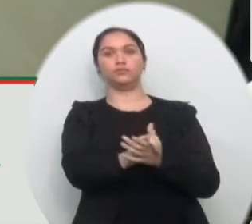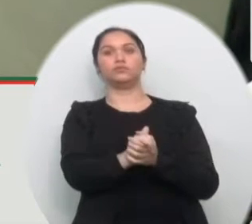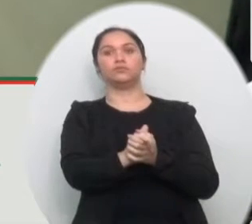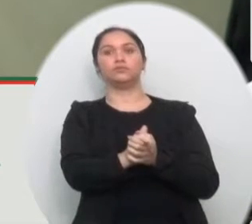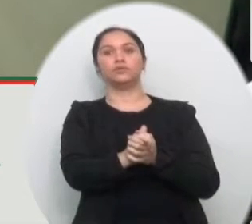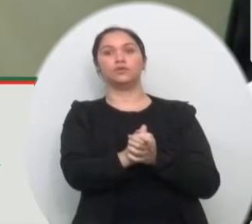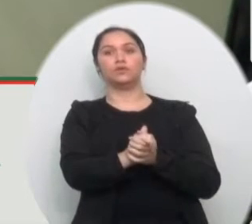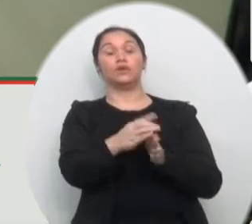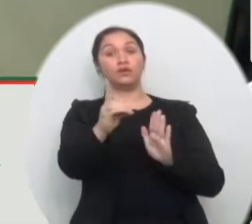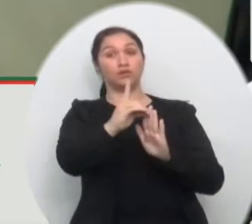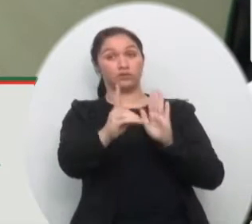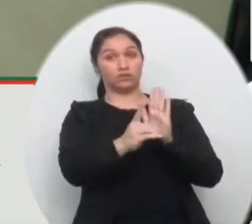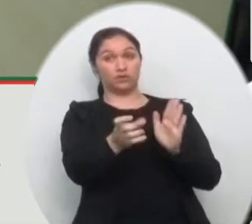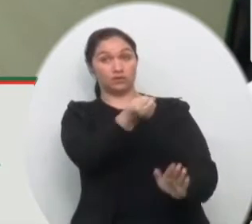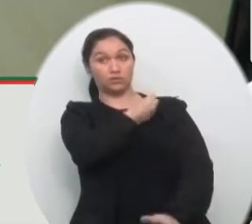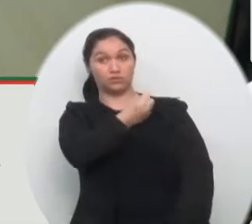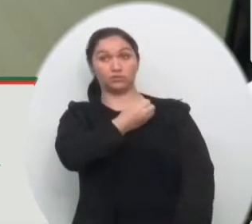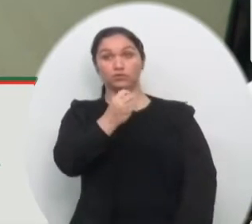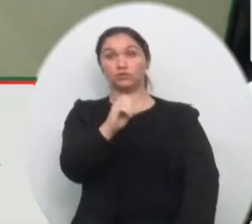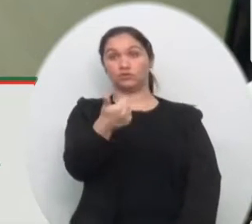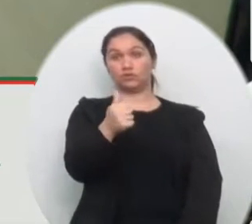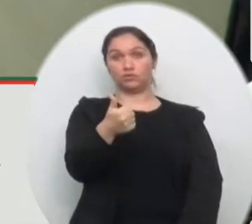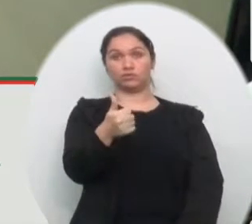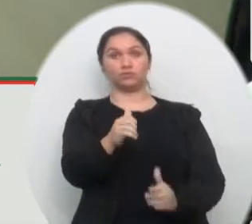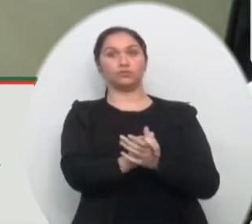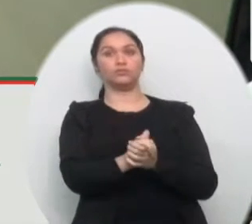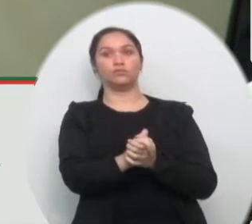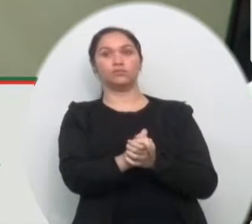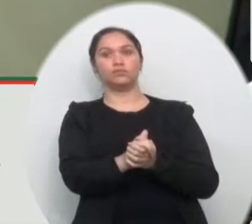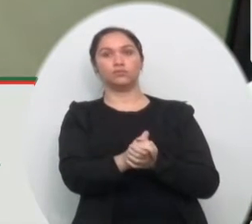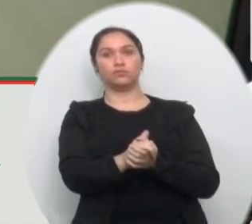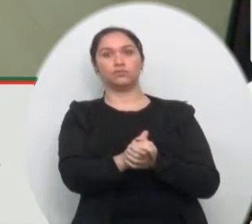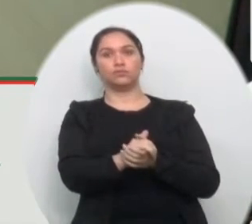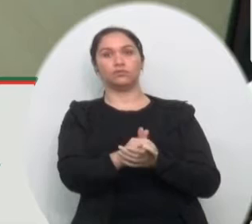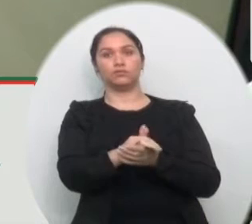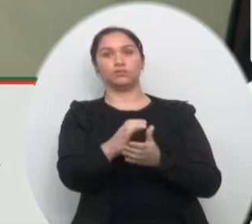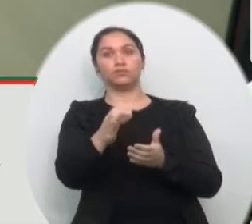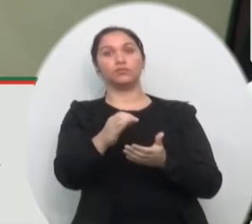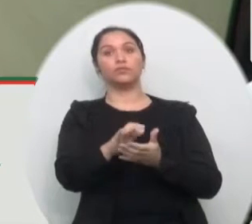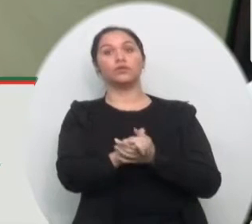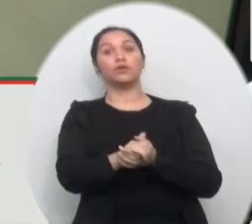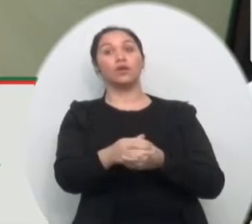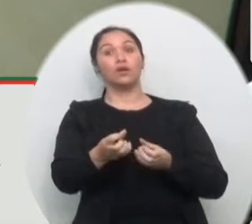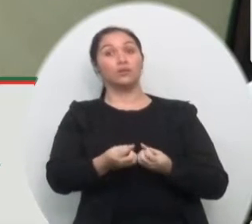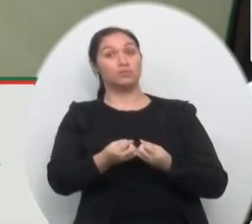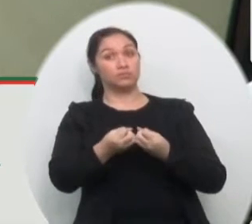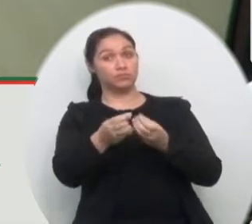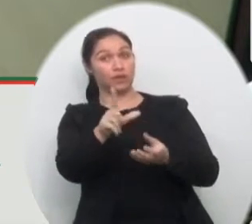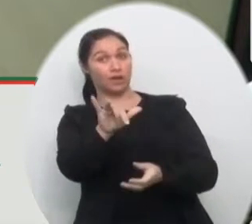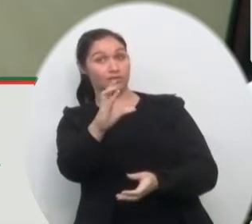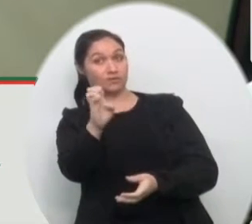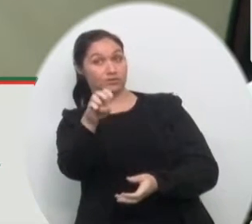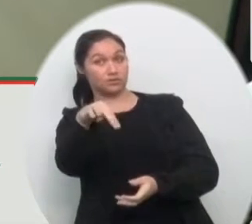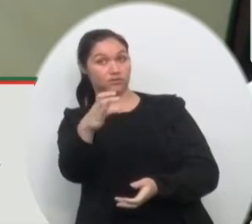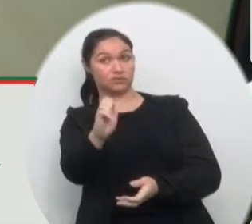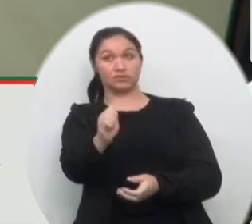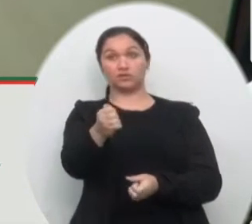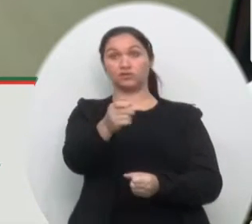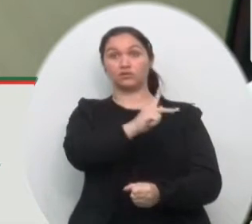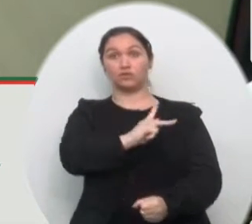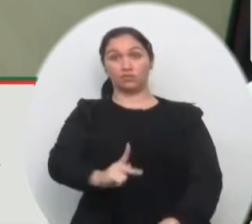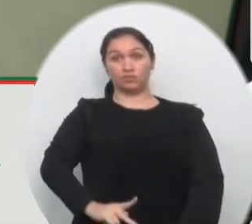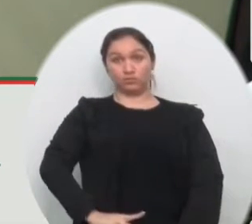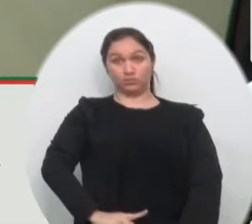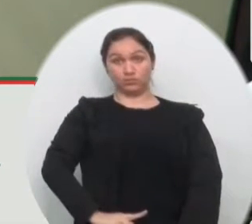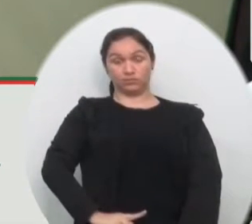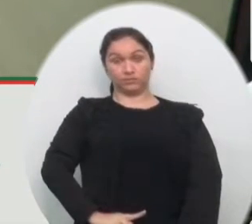Legislativo número 011/18, concede licença ao presidente da Câmara Municipal, vereador Júlio César Colombo, licença